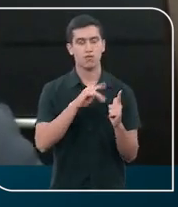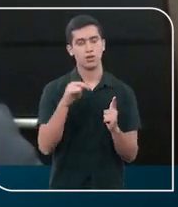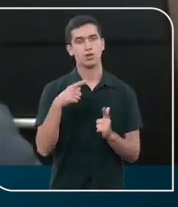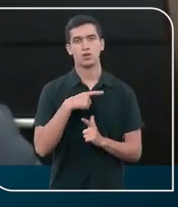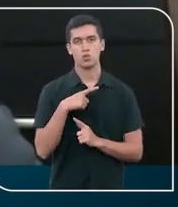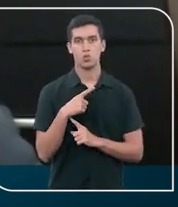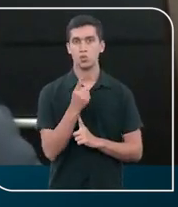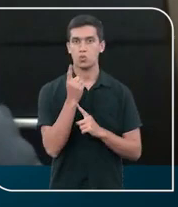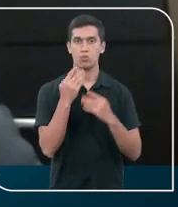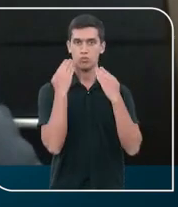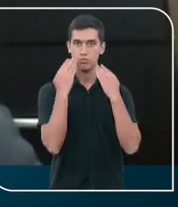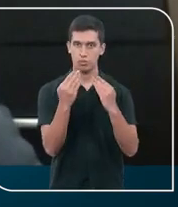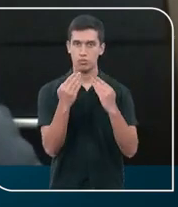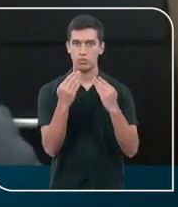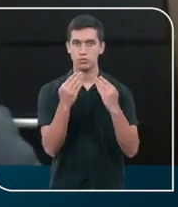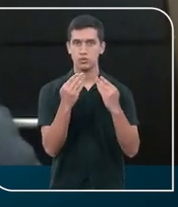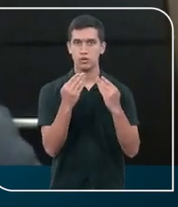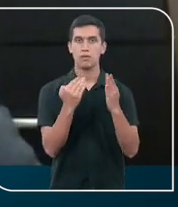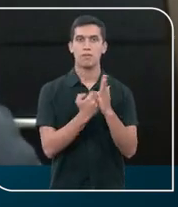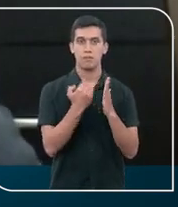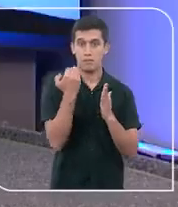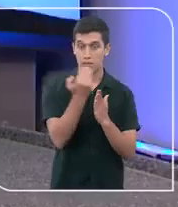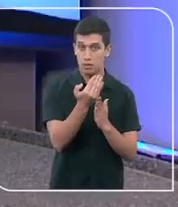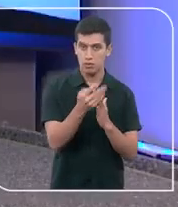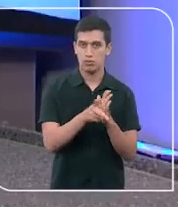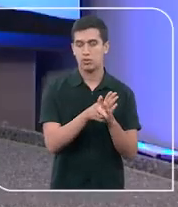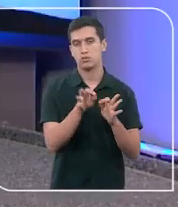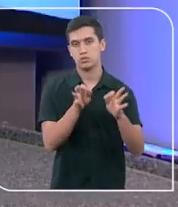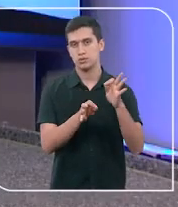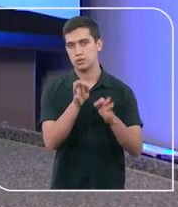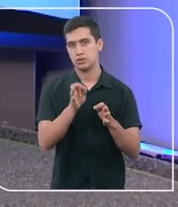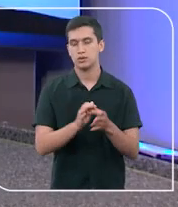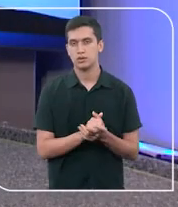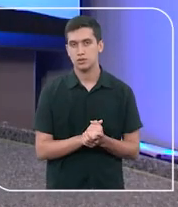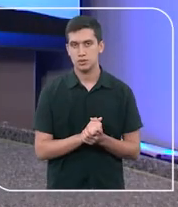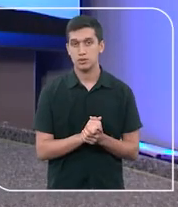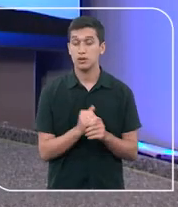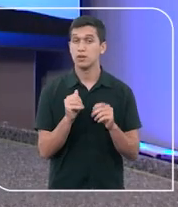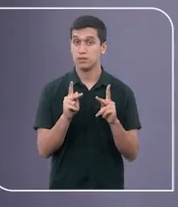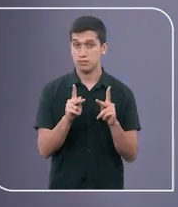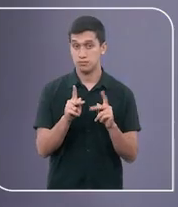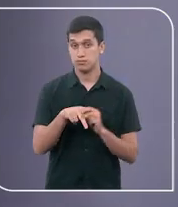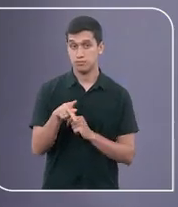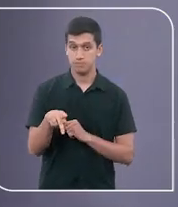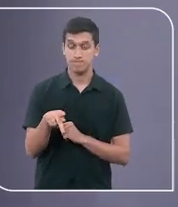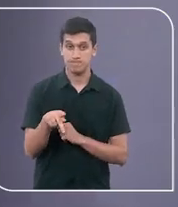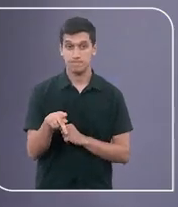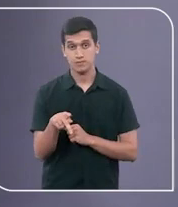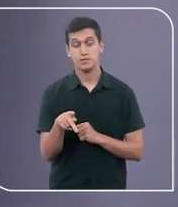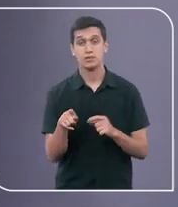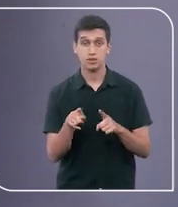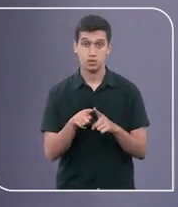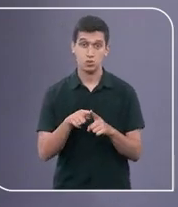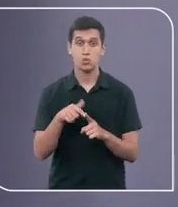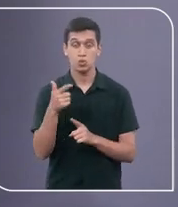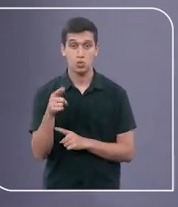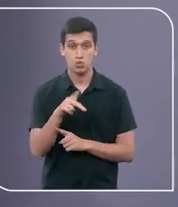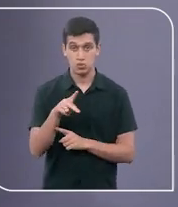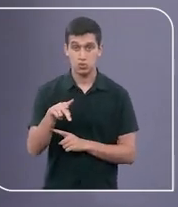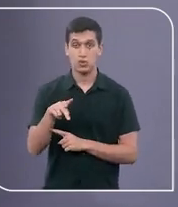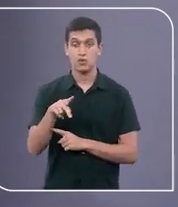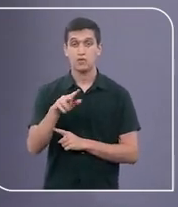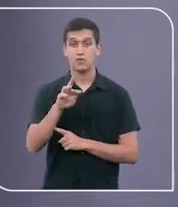título executivo extrajudicial. Bom, professor André Resch, o professor Francisco Egito, ele falou que as